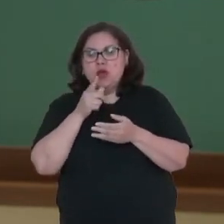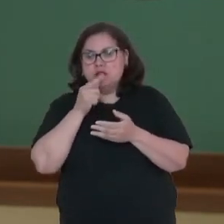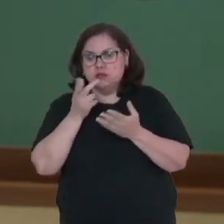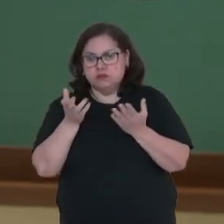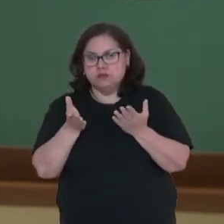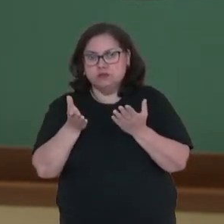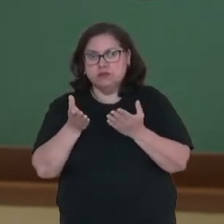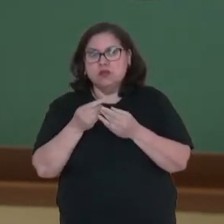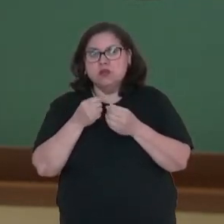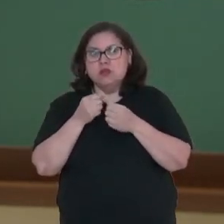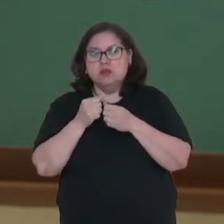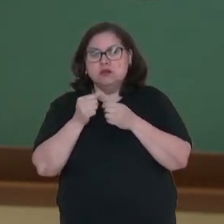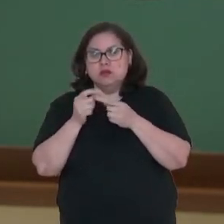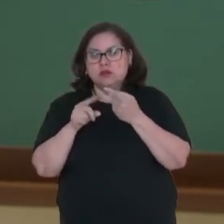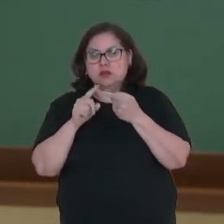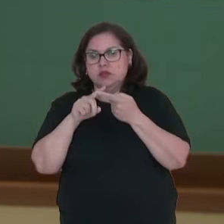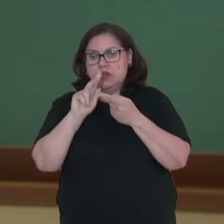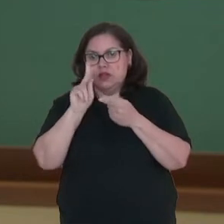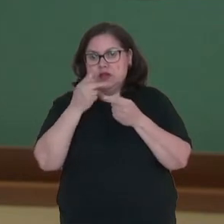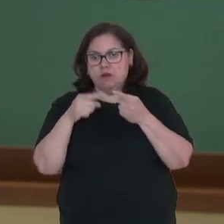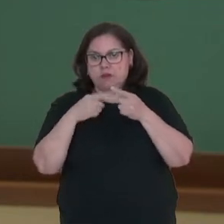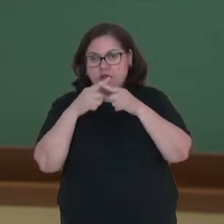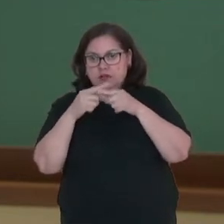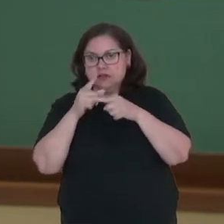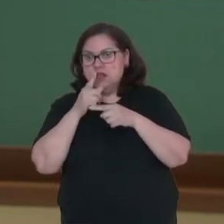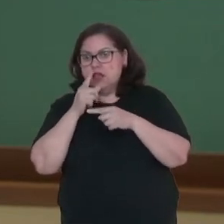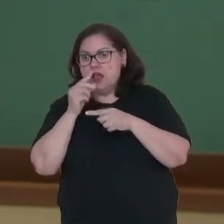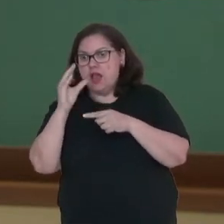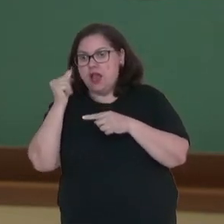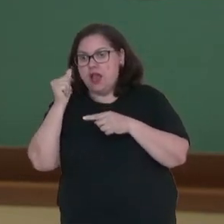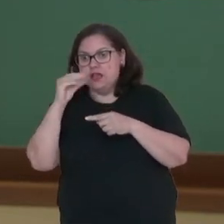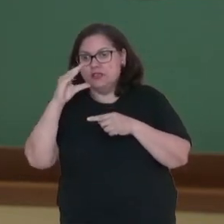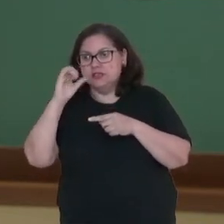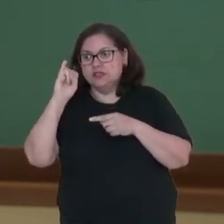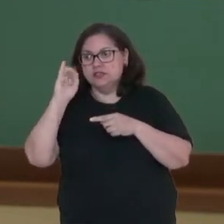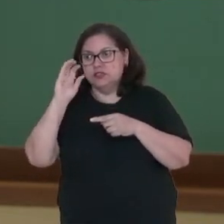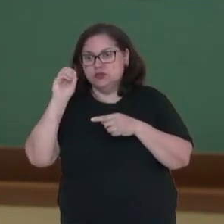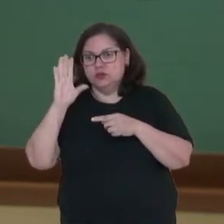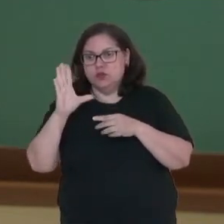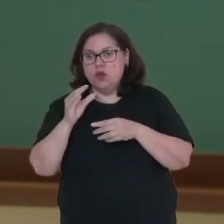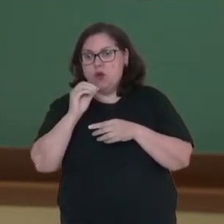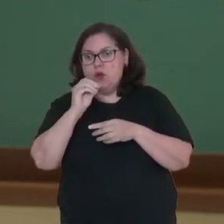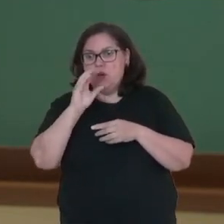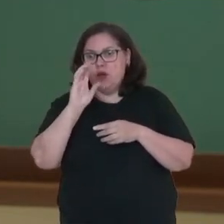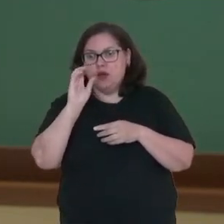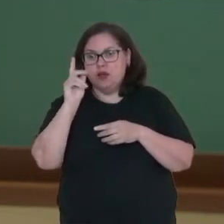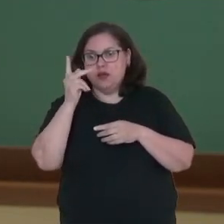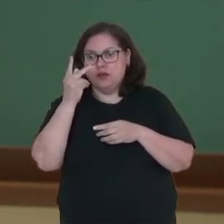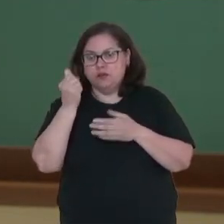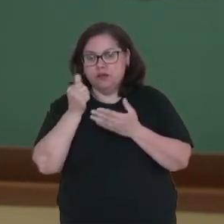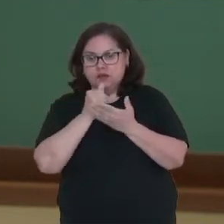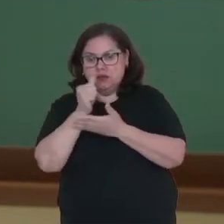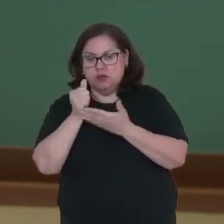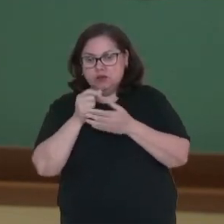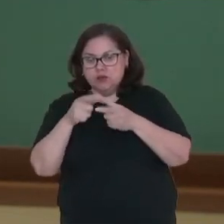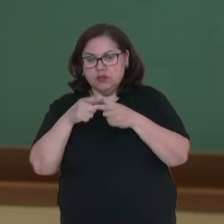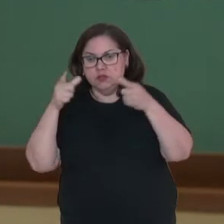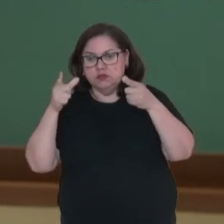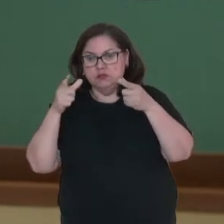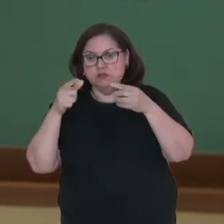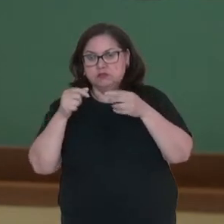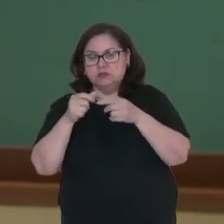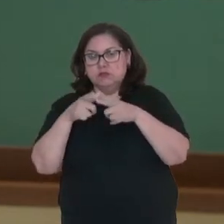solução, tá? H+ relacionado a ácido, OH- relacionado a base. Aumentando a concentração de